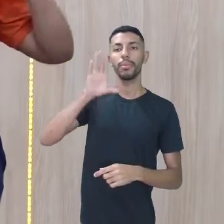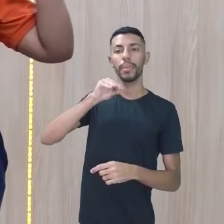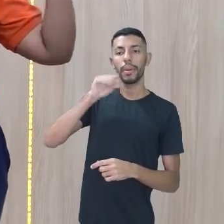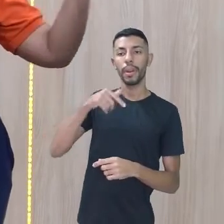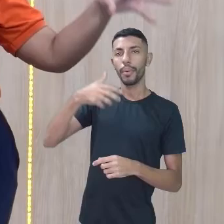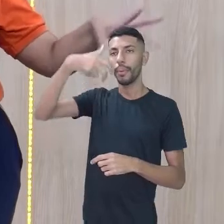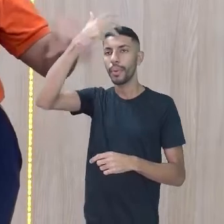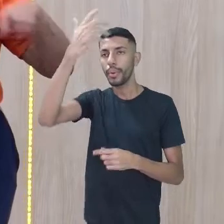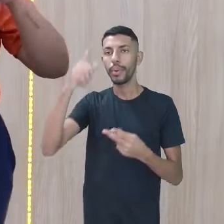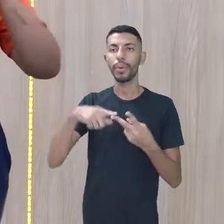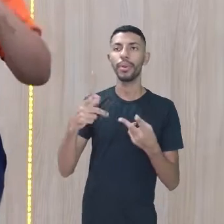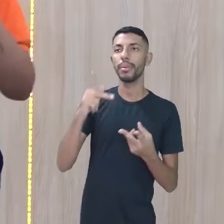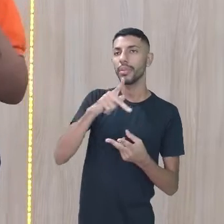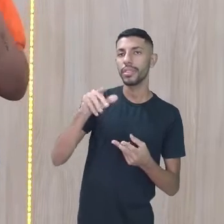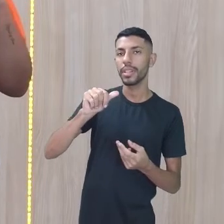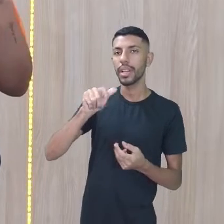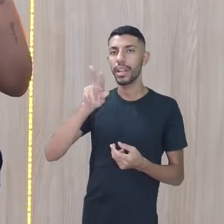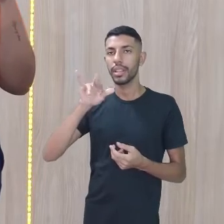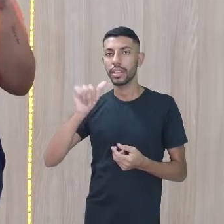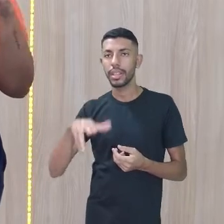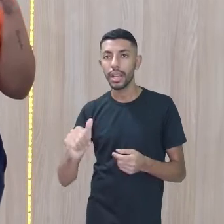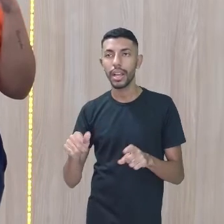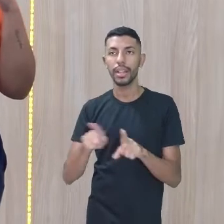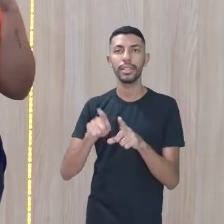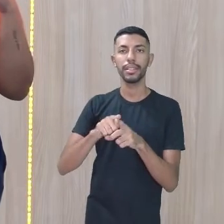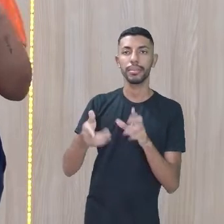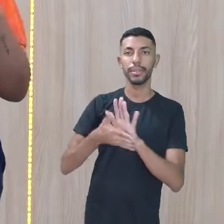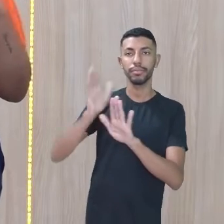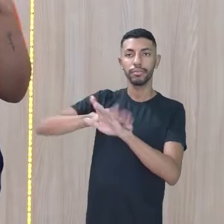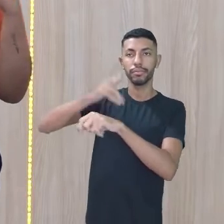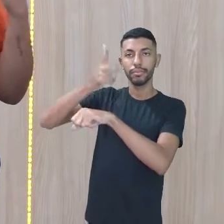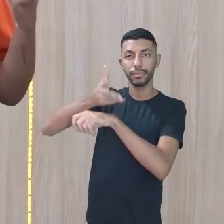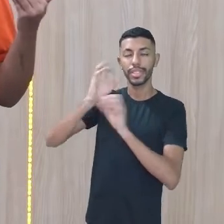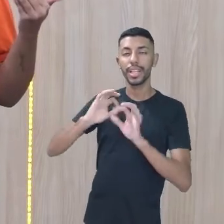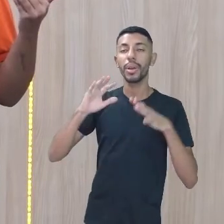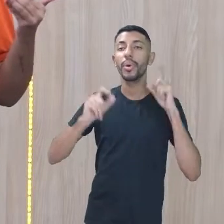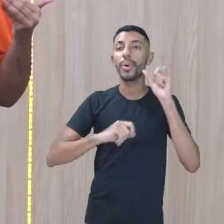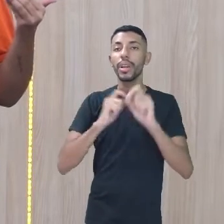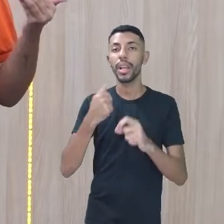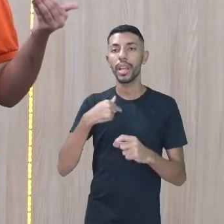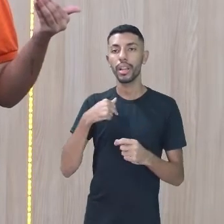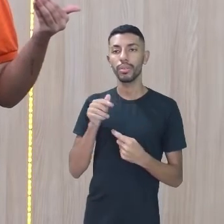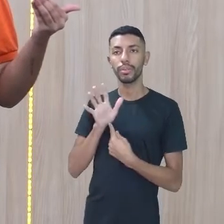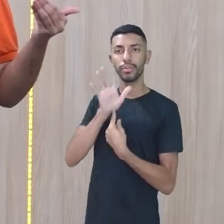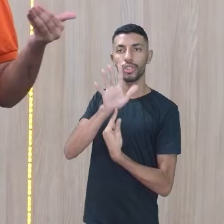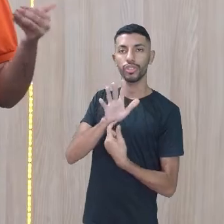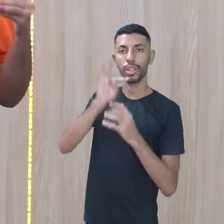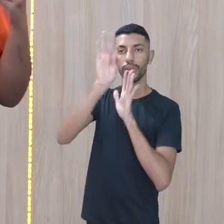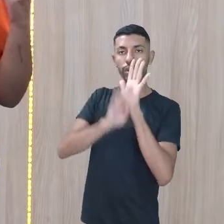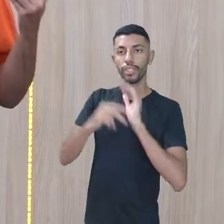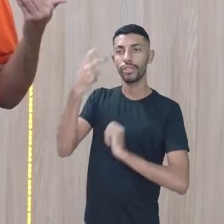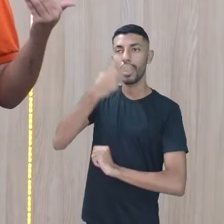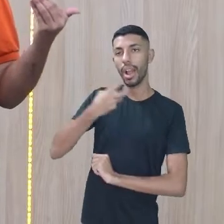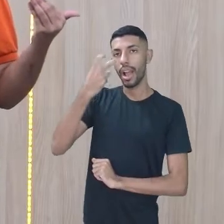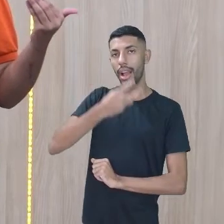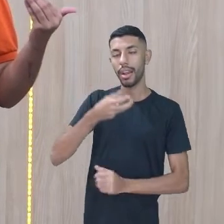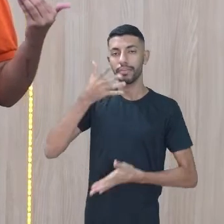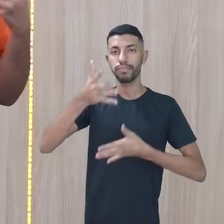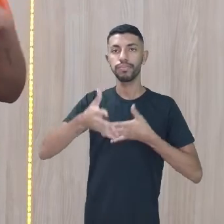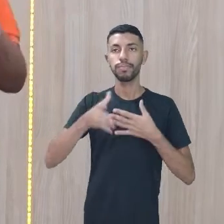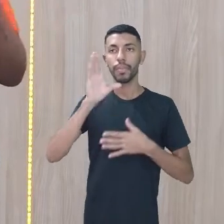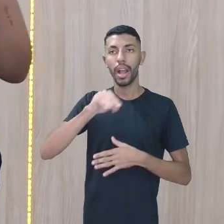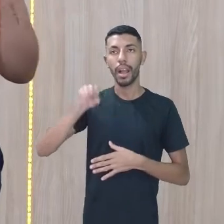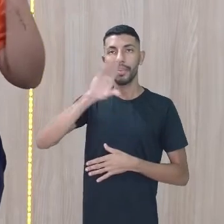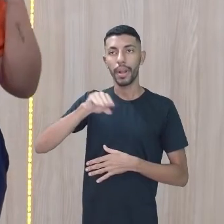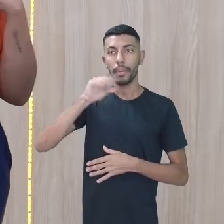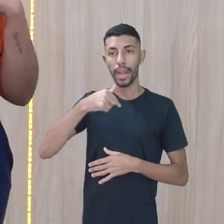Bruno, eu falo para a professora Adriana, eu falo para a produção. Então, quando eu estou expondo um texto oral, de forma oral,